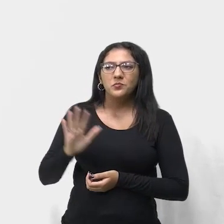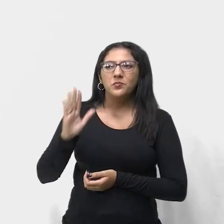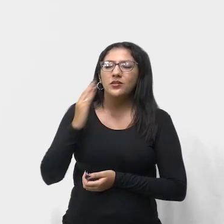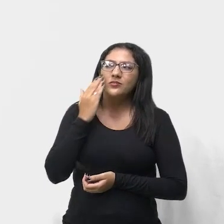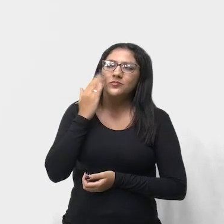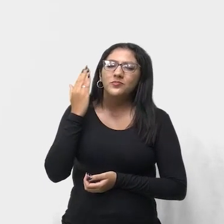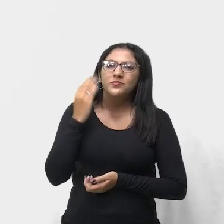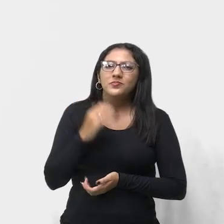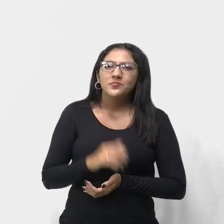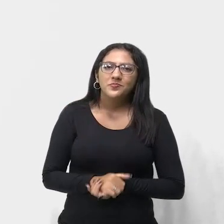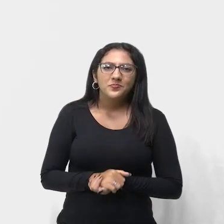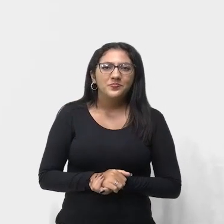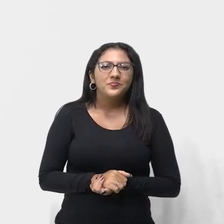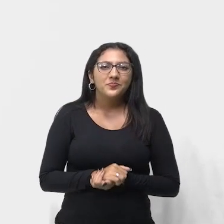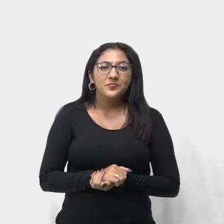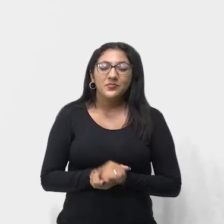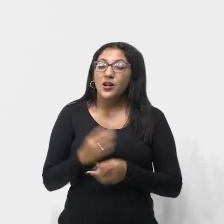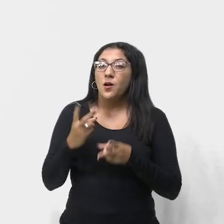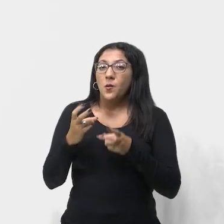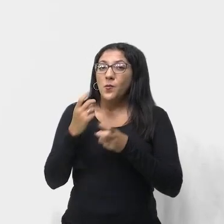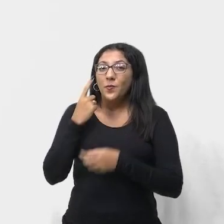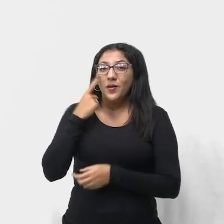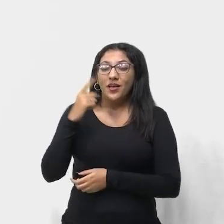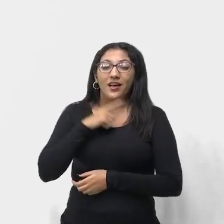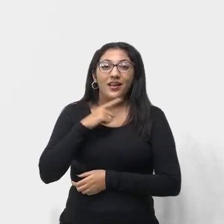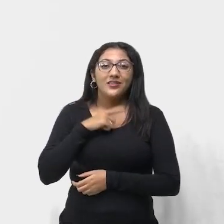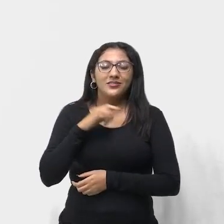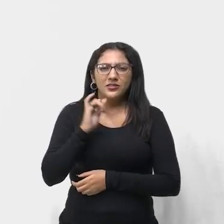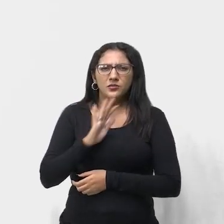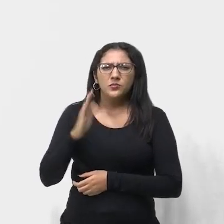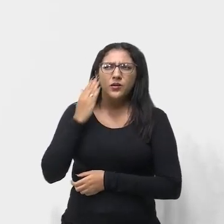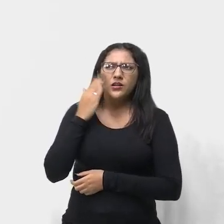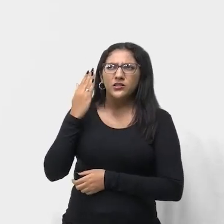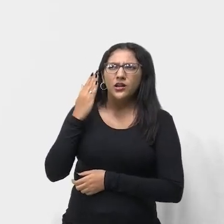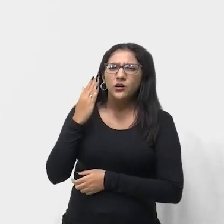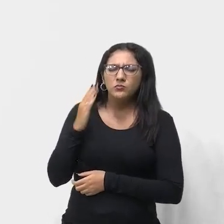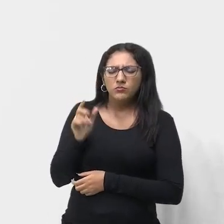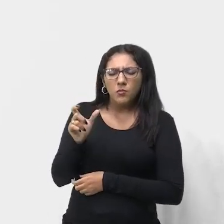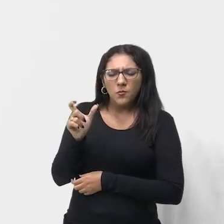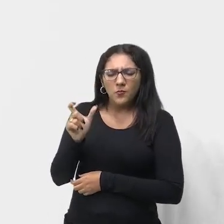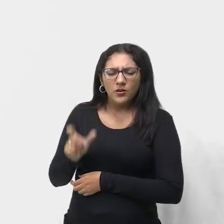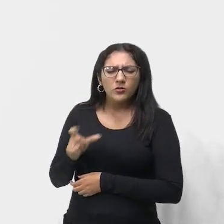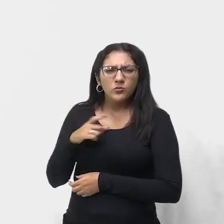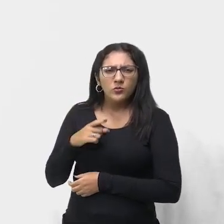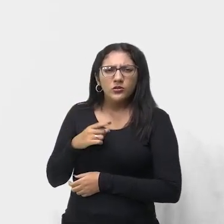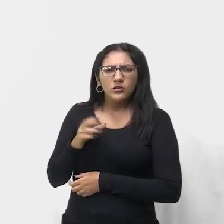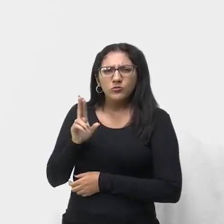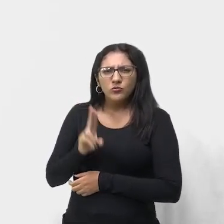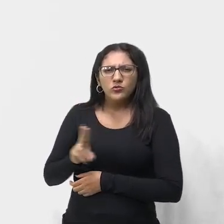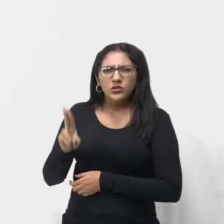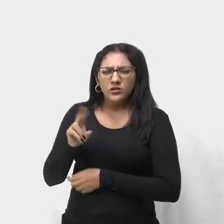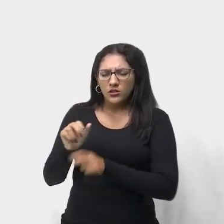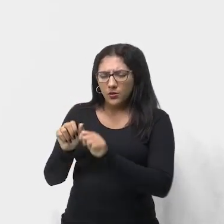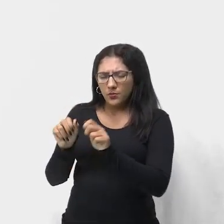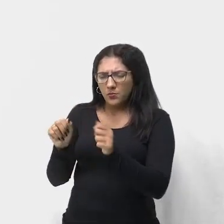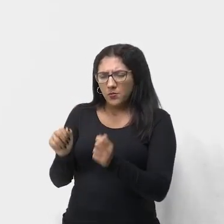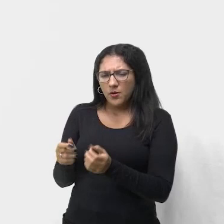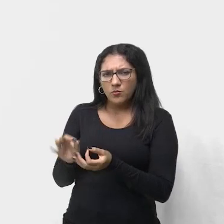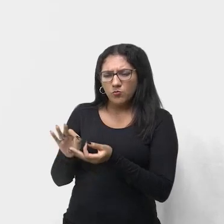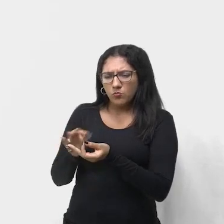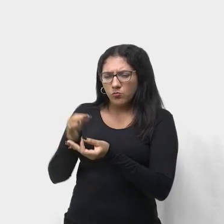com imagens. Notem aí que a gente tem uma pessoa que está fazendo um trabalho